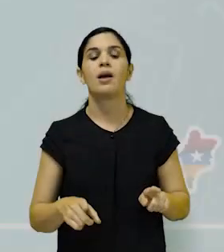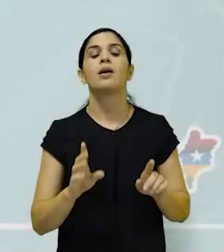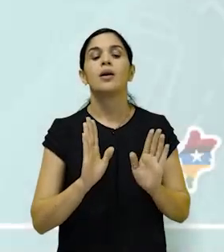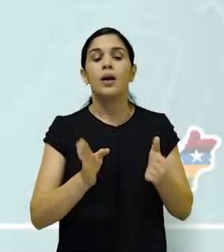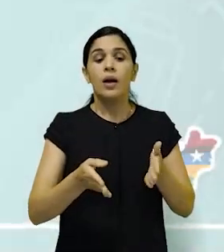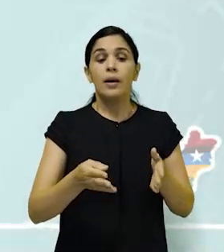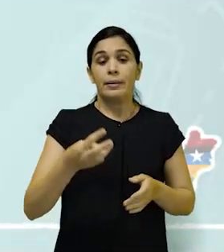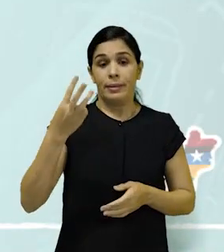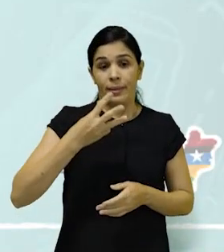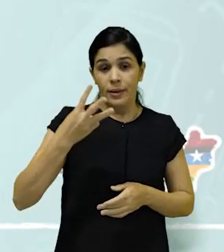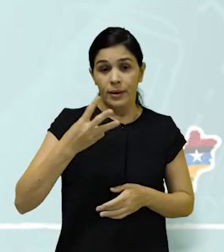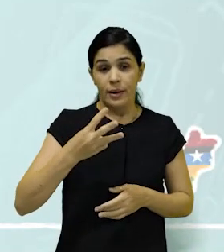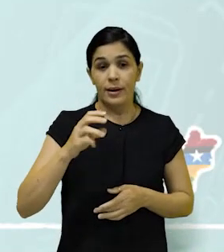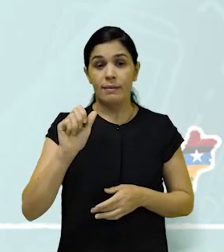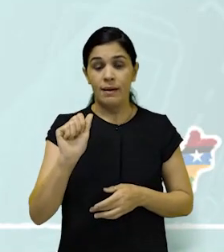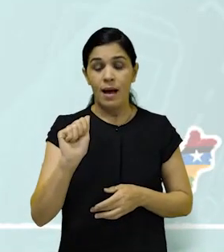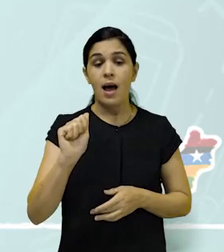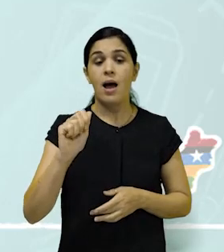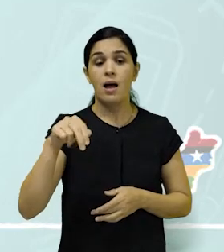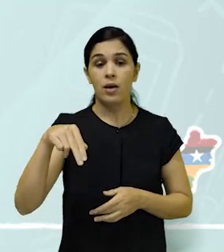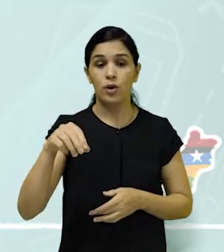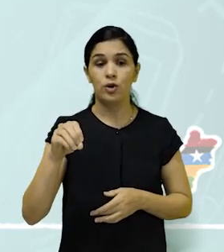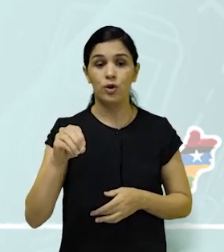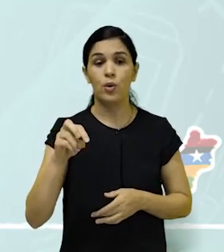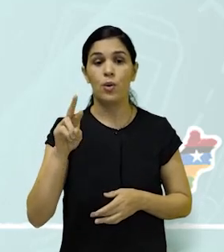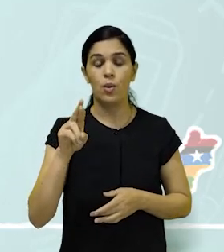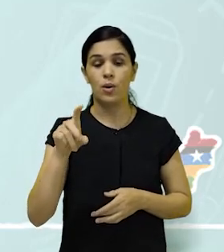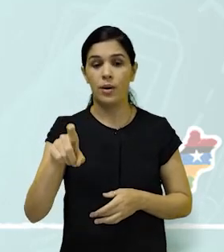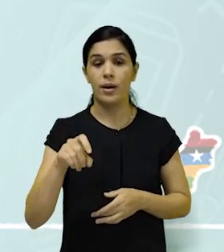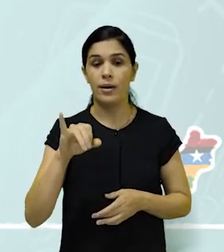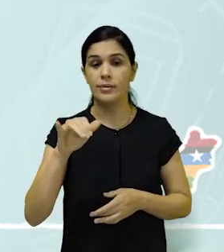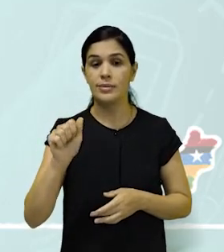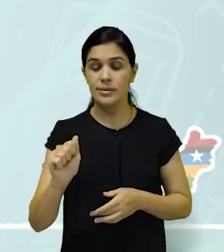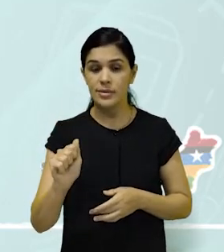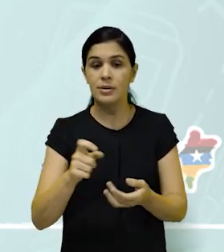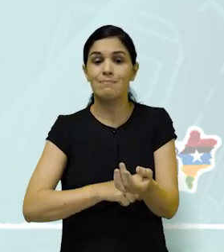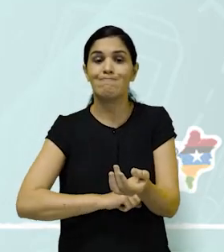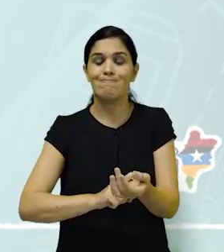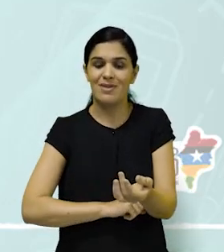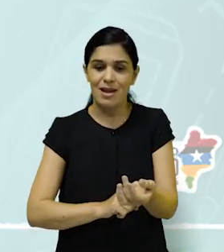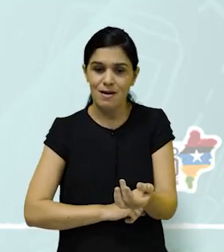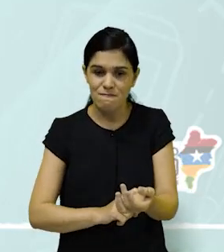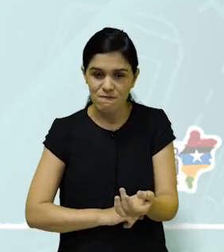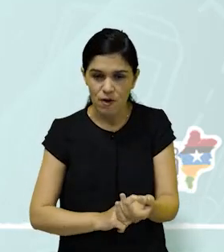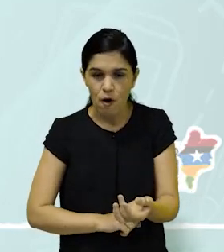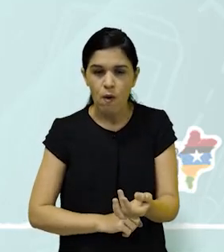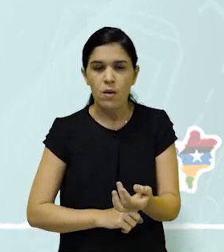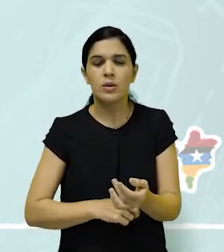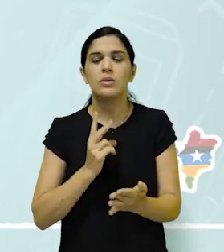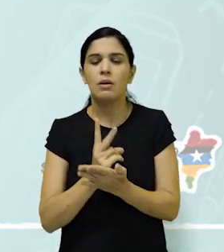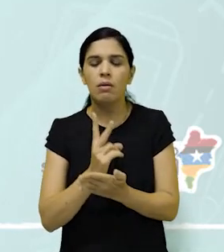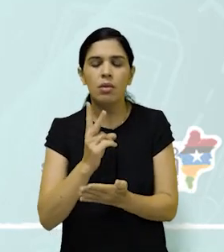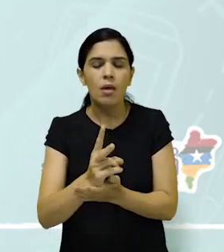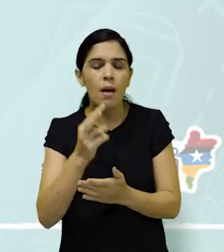dor de garganta, problemas das glândulas salivares, como inchaço na região do pescoço e da